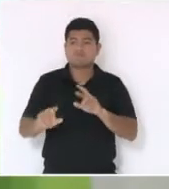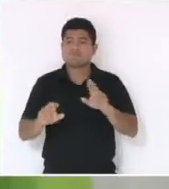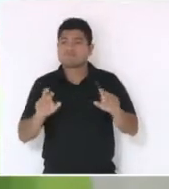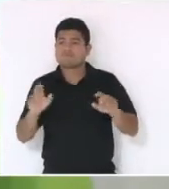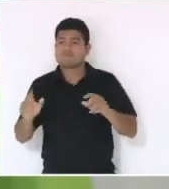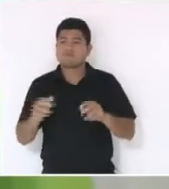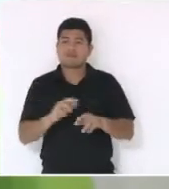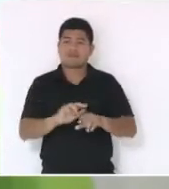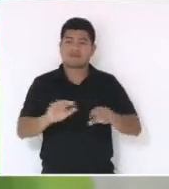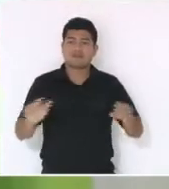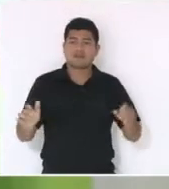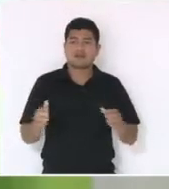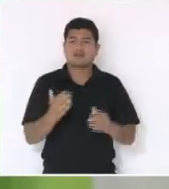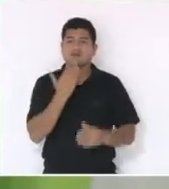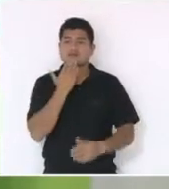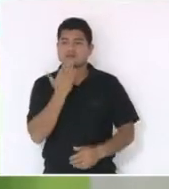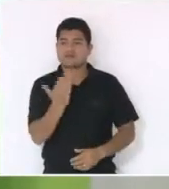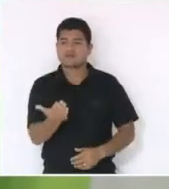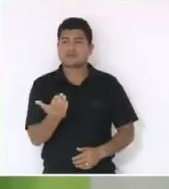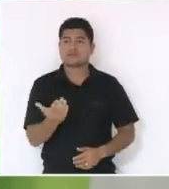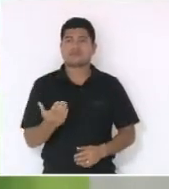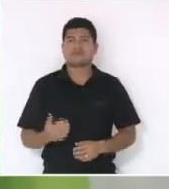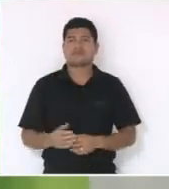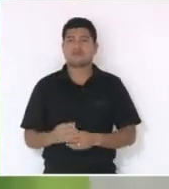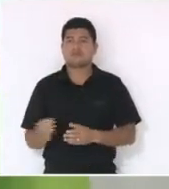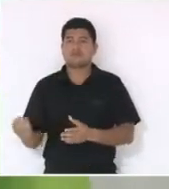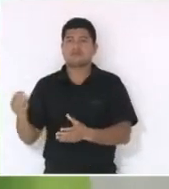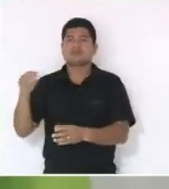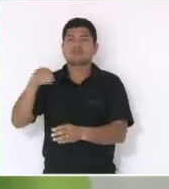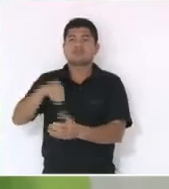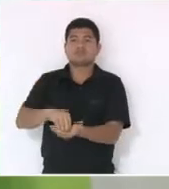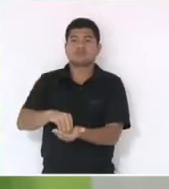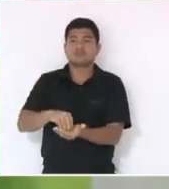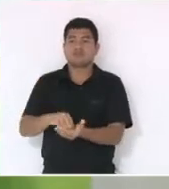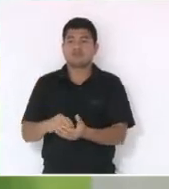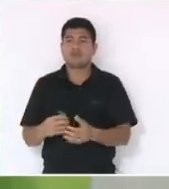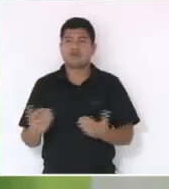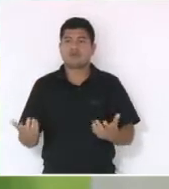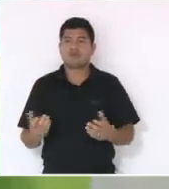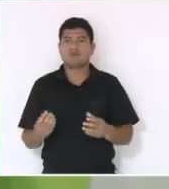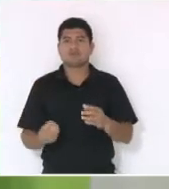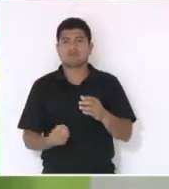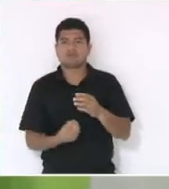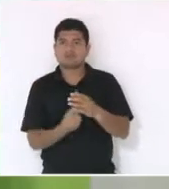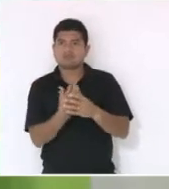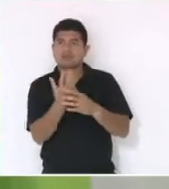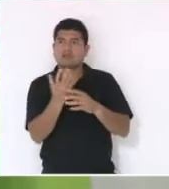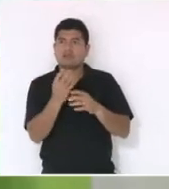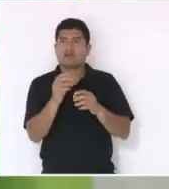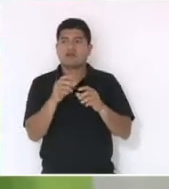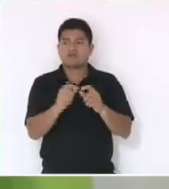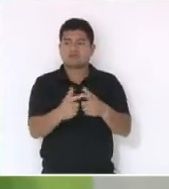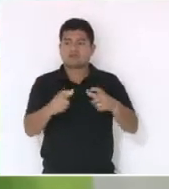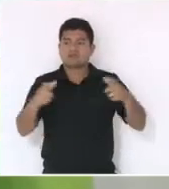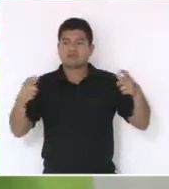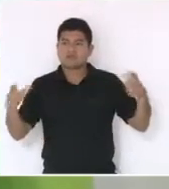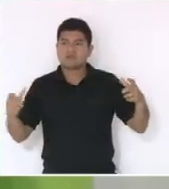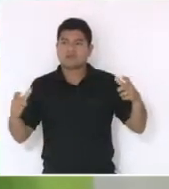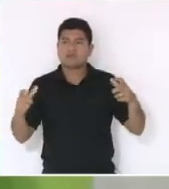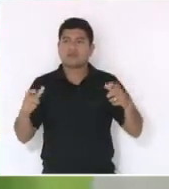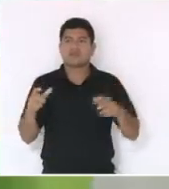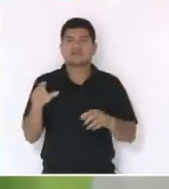solicitando a implantação ou o aumento do número de câmeras de segurança, as câmeras de